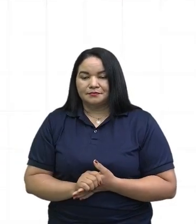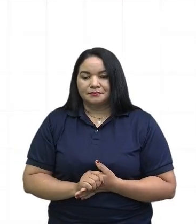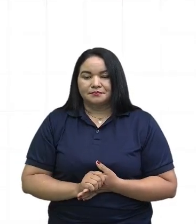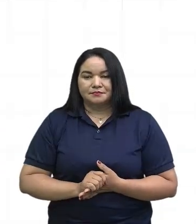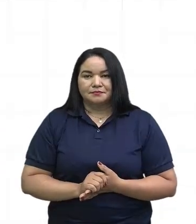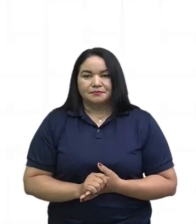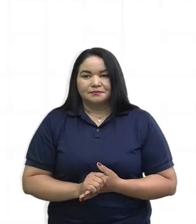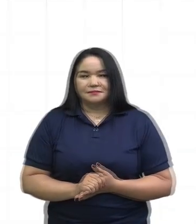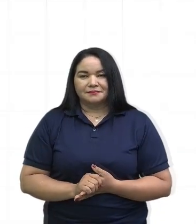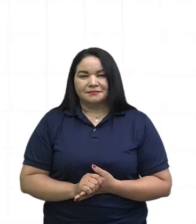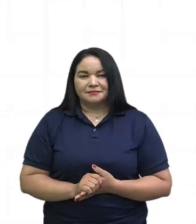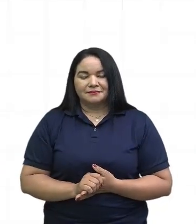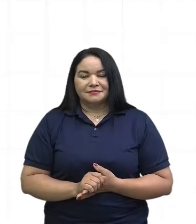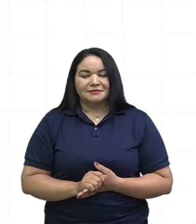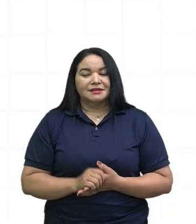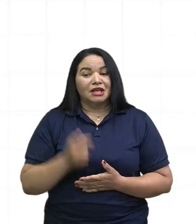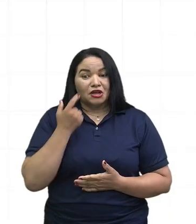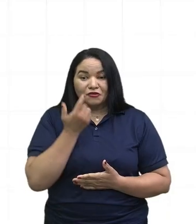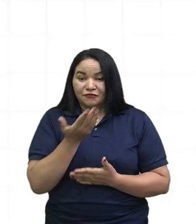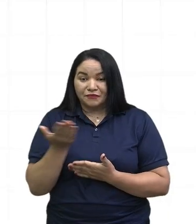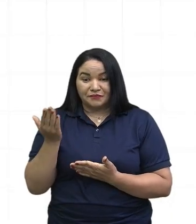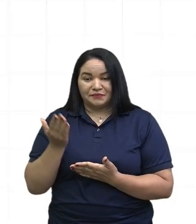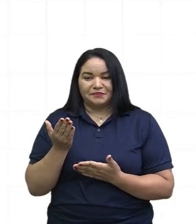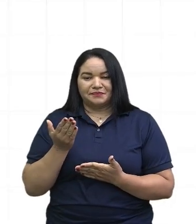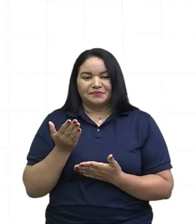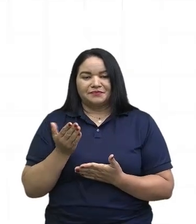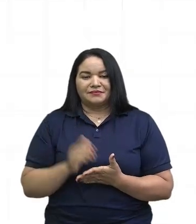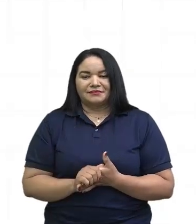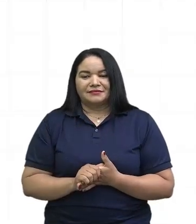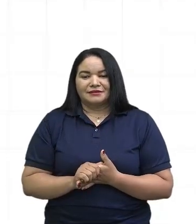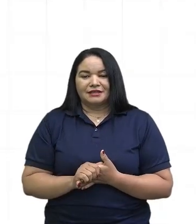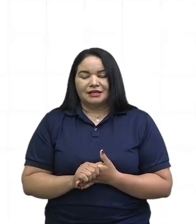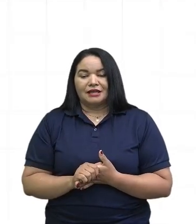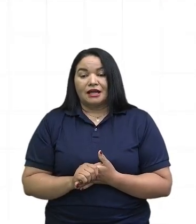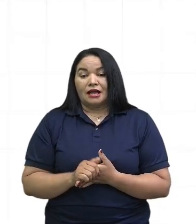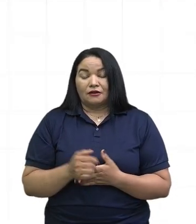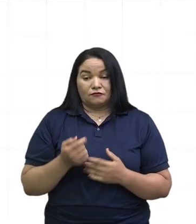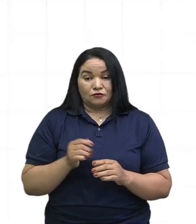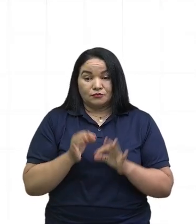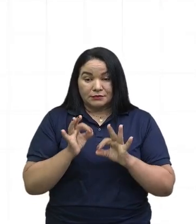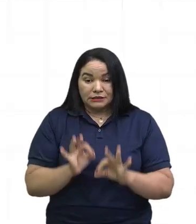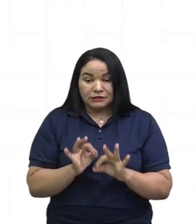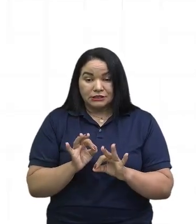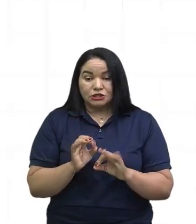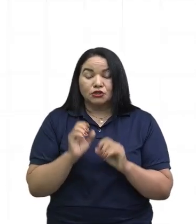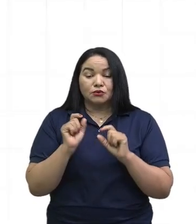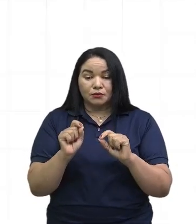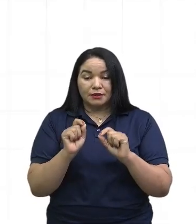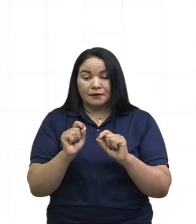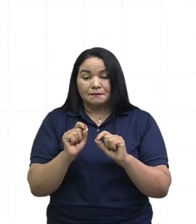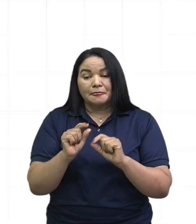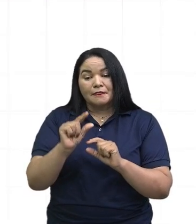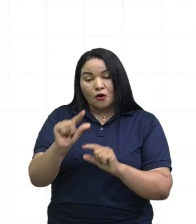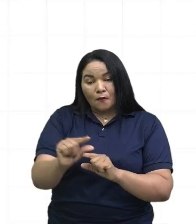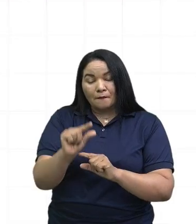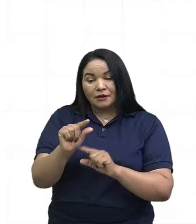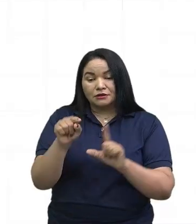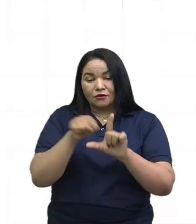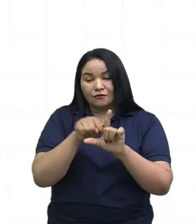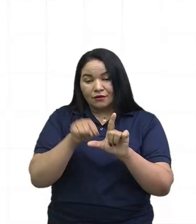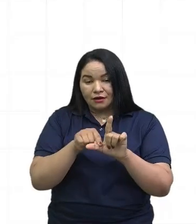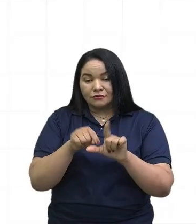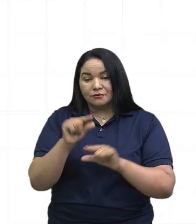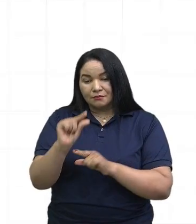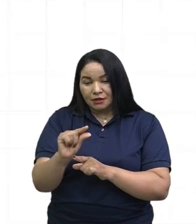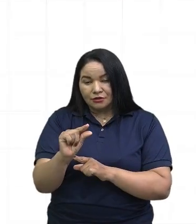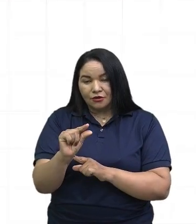bem. Analisando a imagem, podemos marcar, ou melhor, podemos afirmar que a medida do menor ângulo é, atenção,